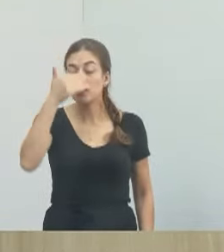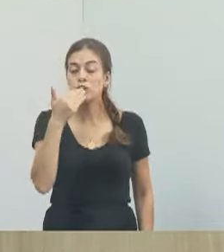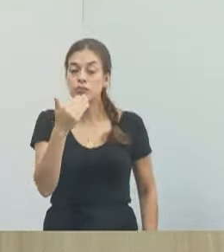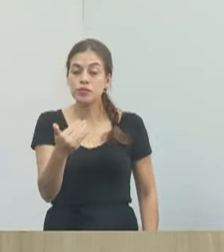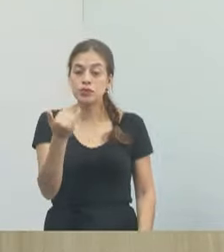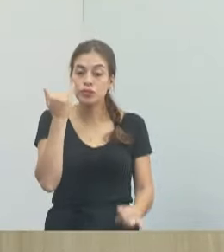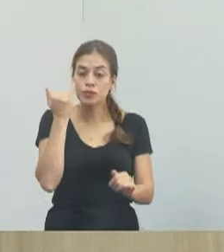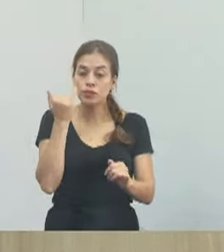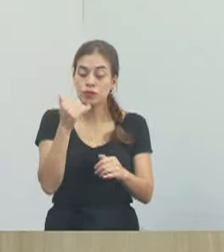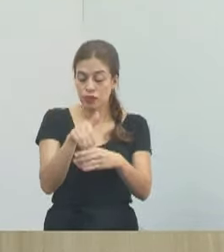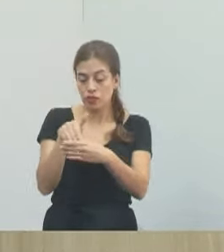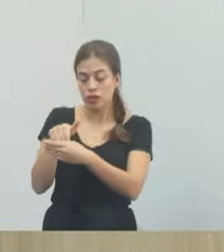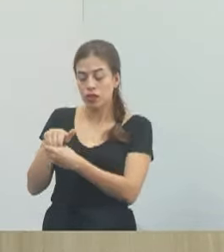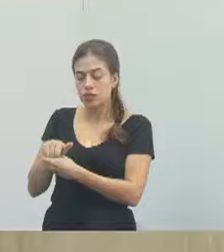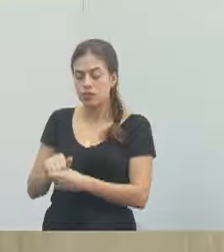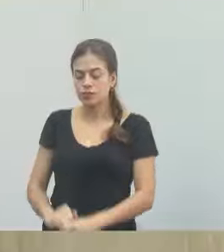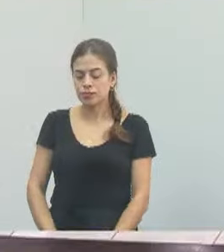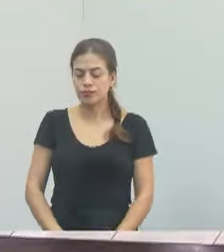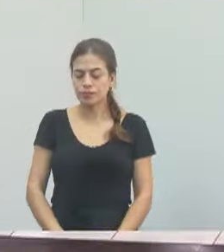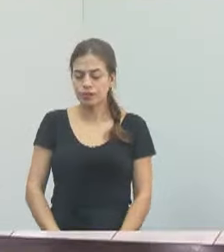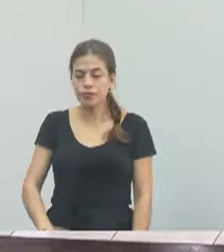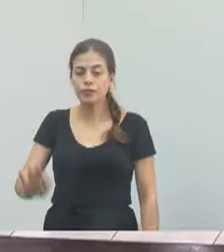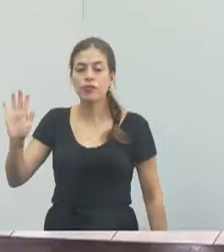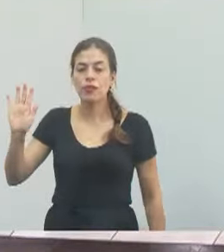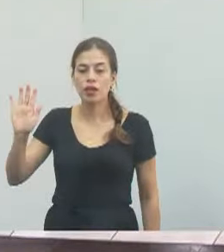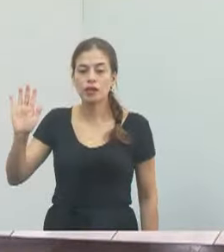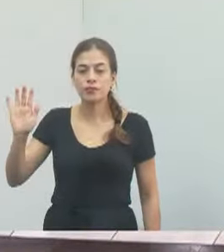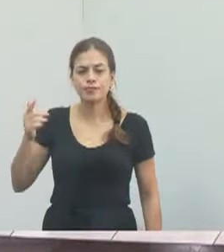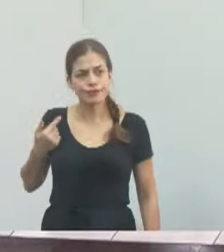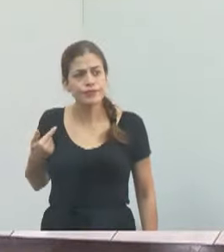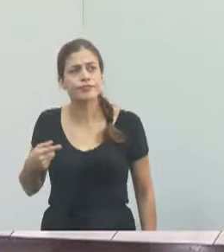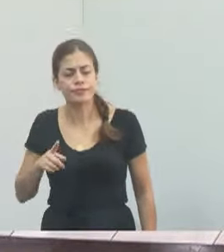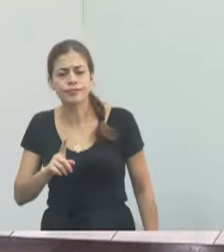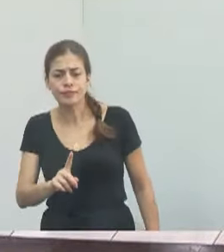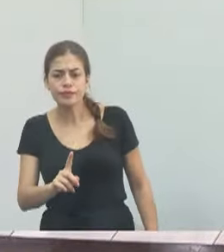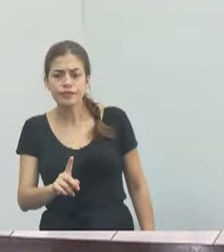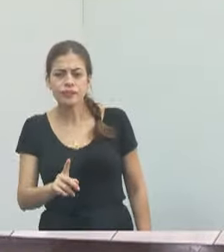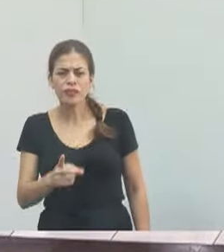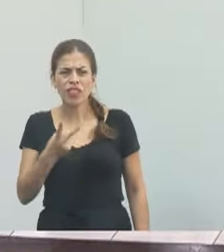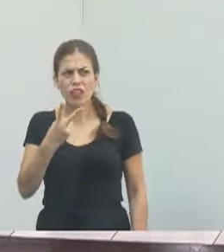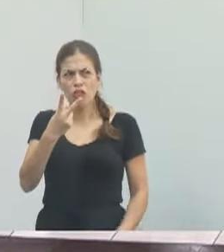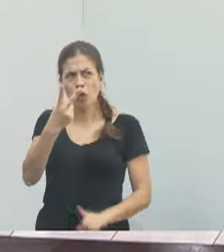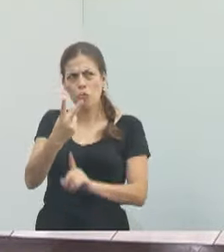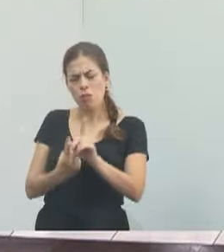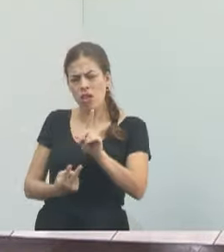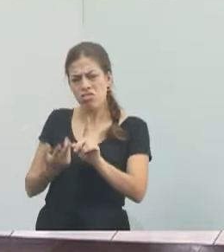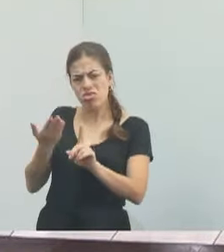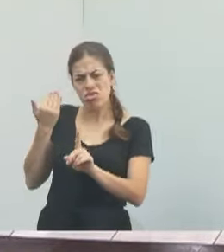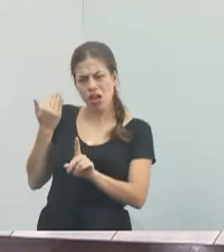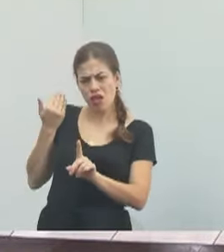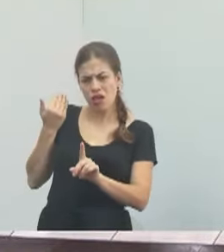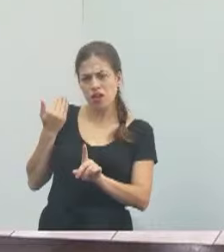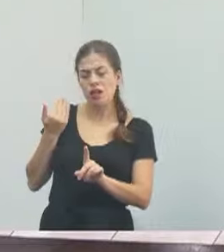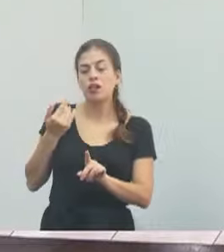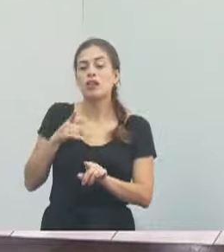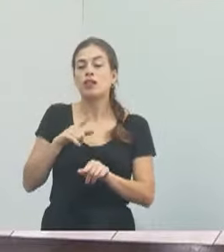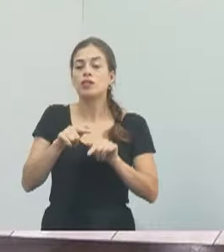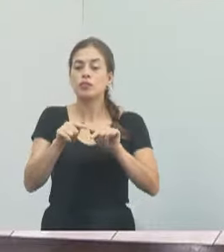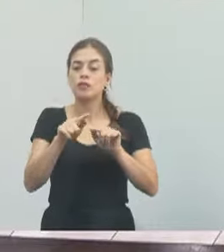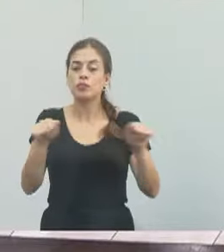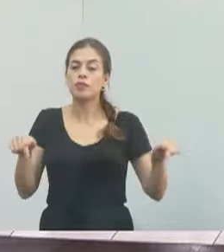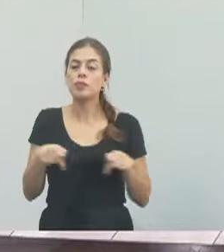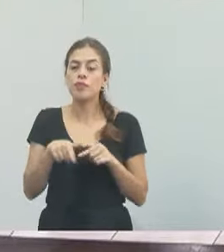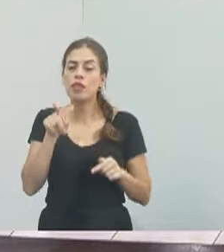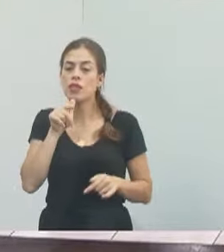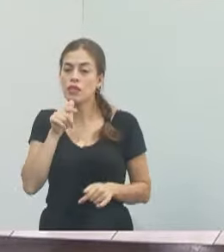foi pedido votação senhor presidente estive há dois meses atrás no piscinão do Vila Formosa